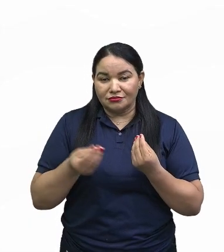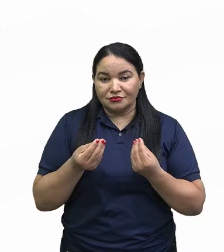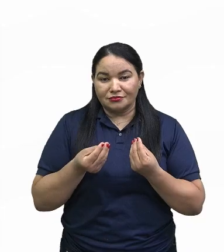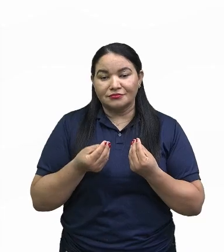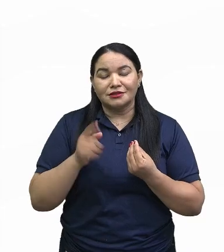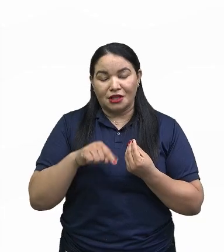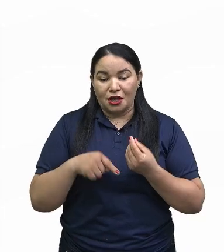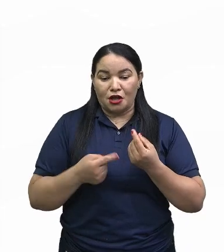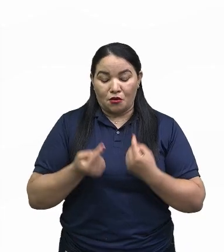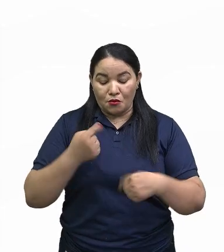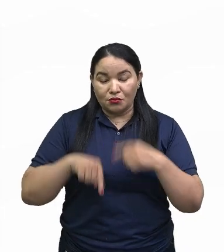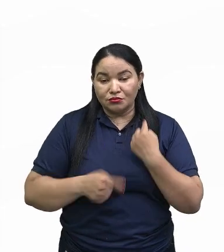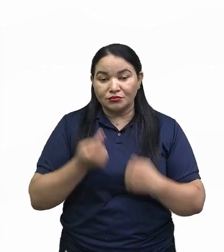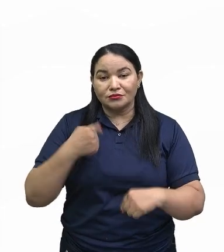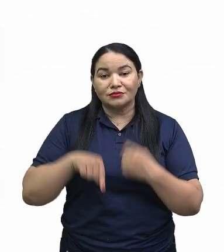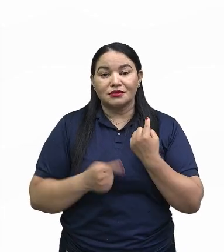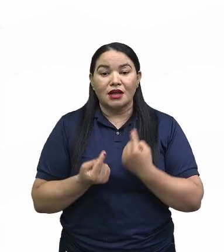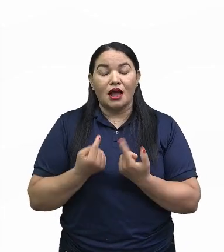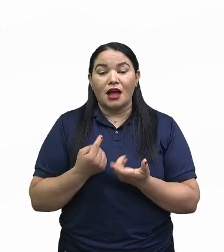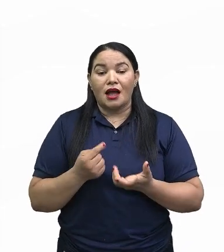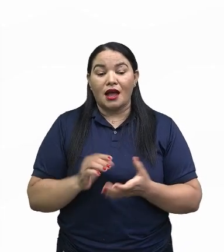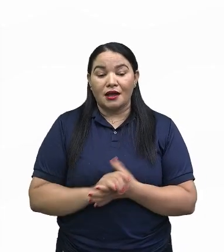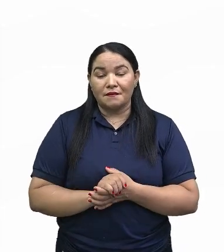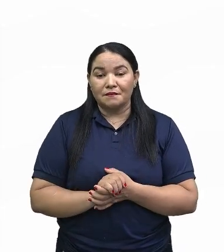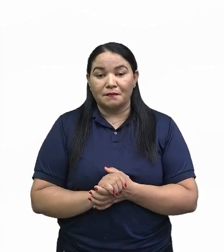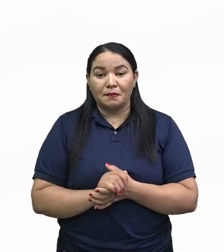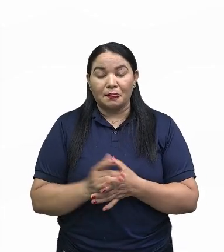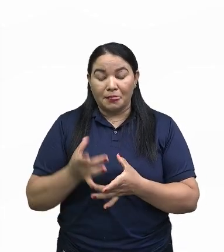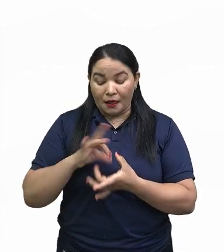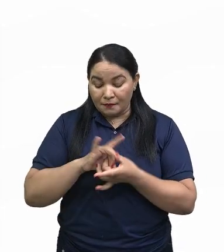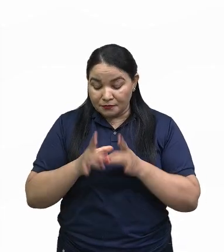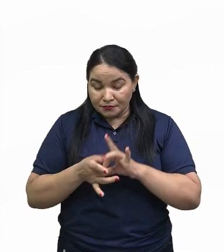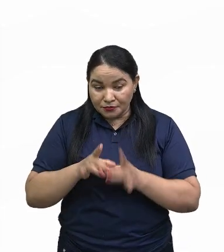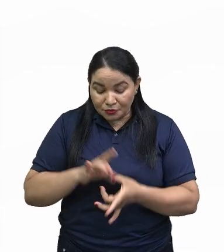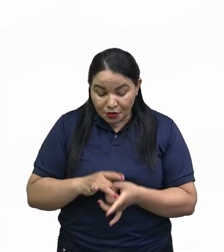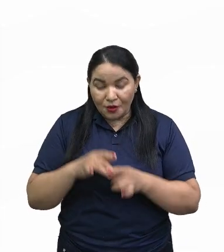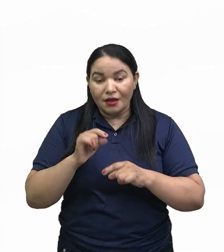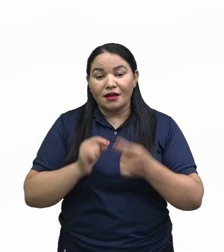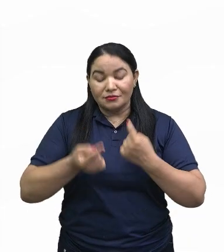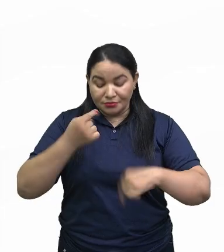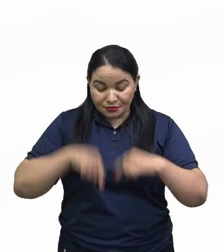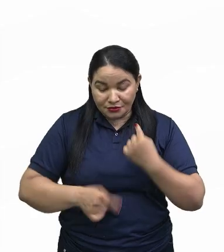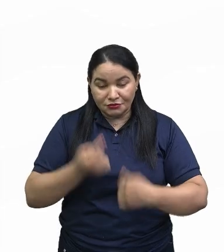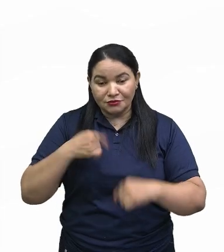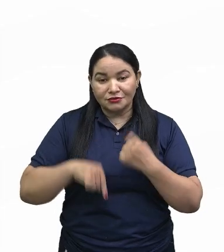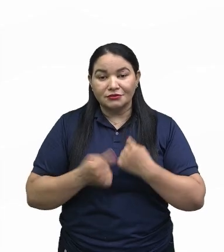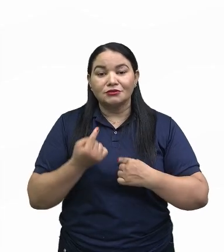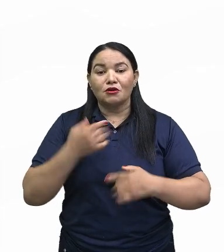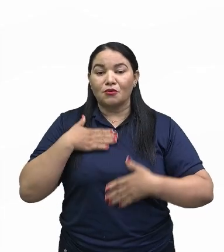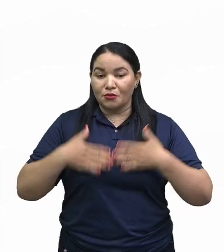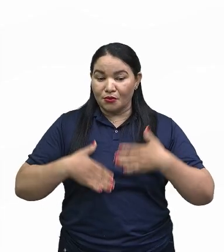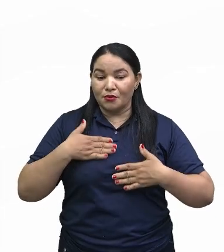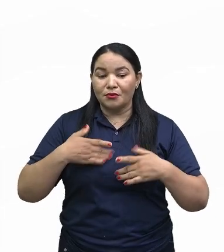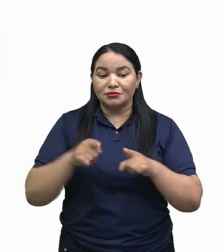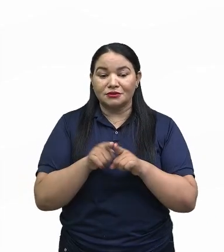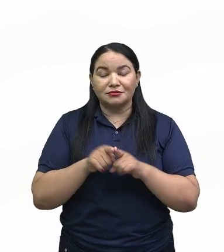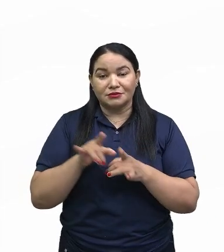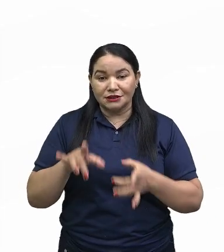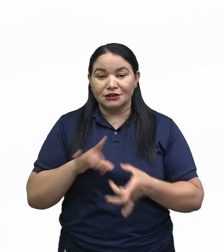esse conjunto de reações que vai acontecer aí no nosso corpo, né, que estão relacionadas com os nossos sistemas.